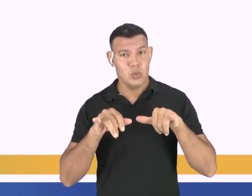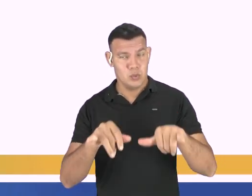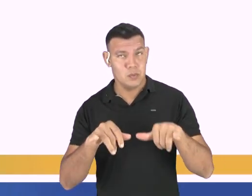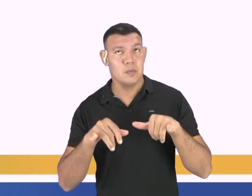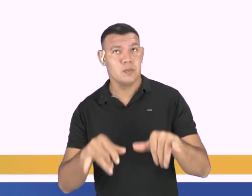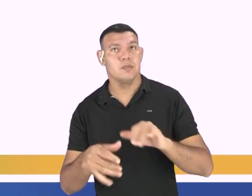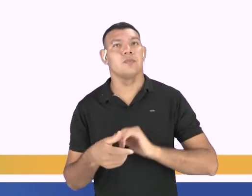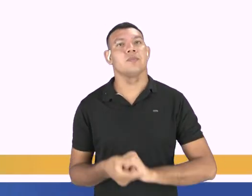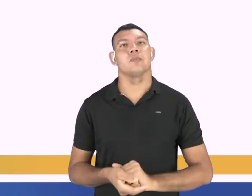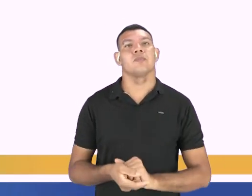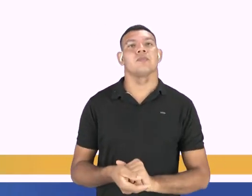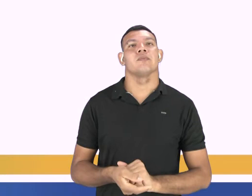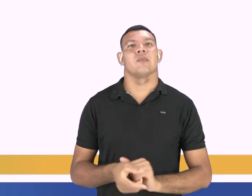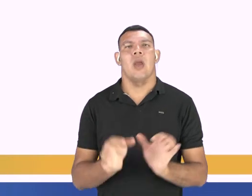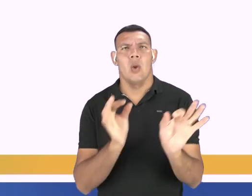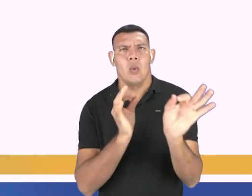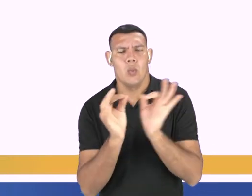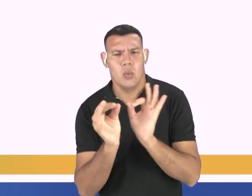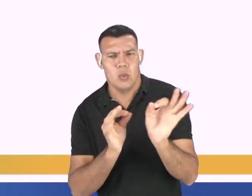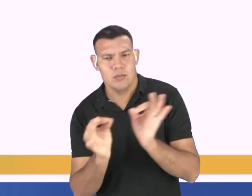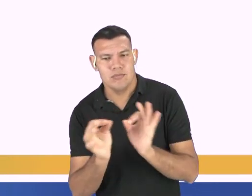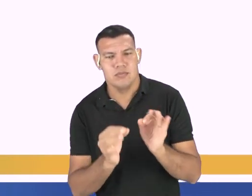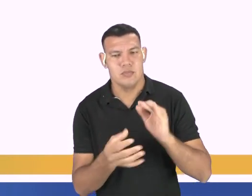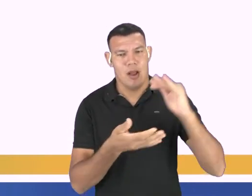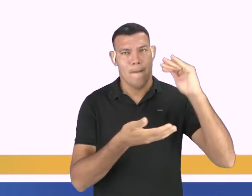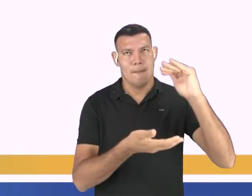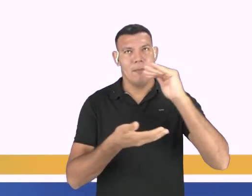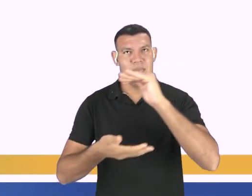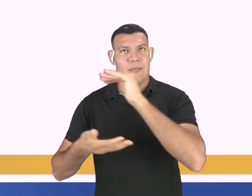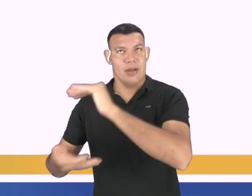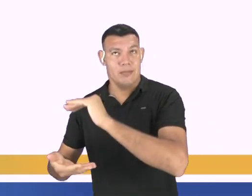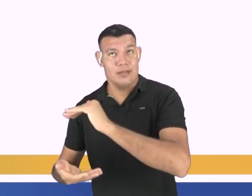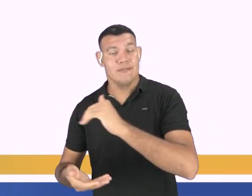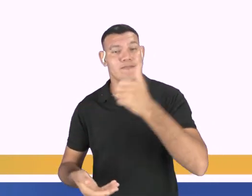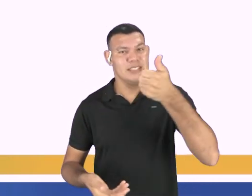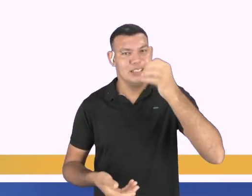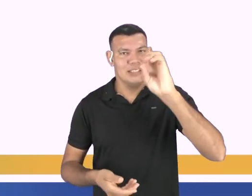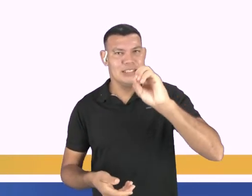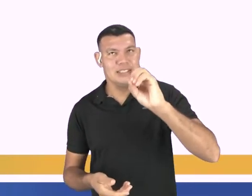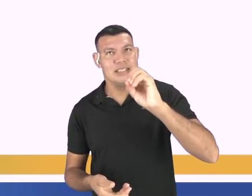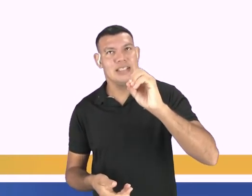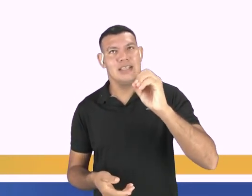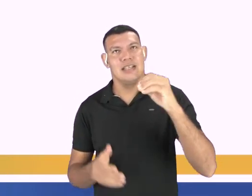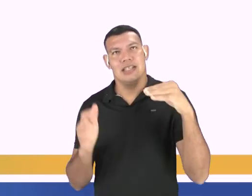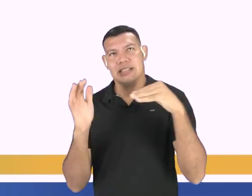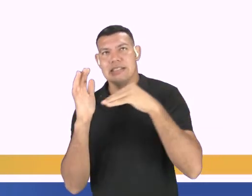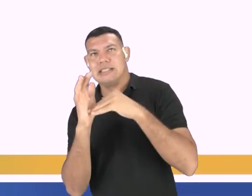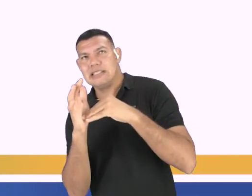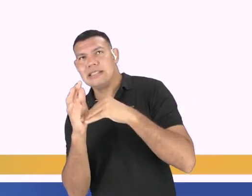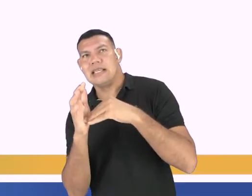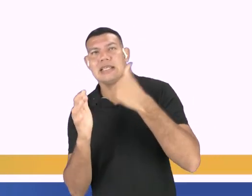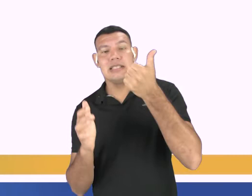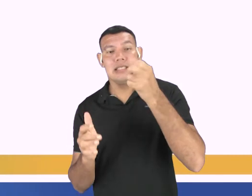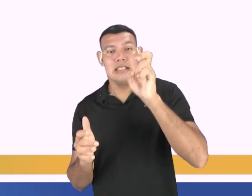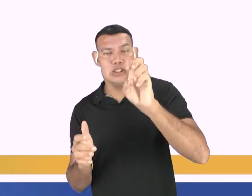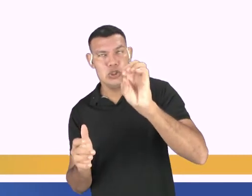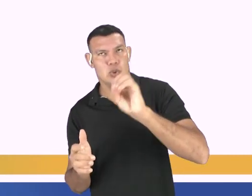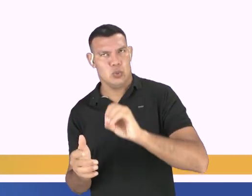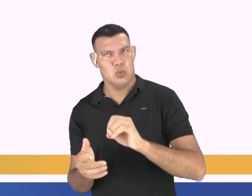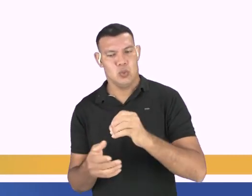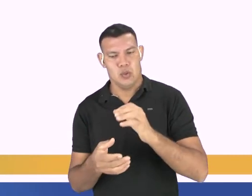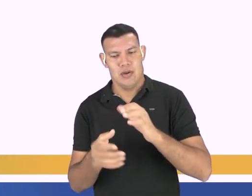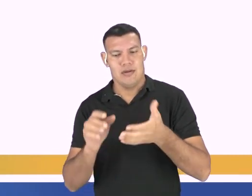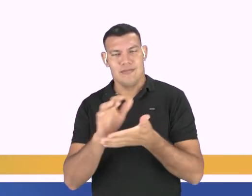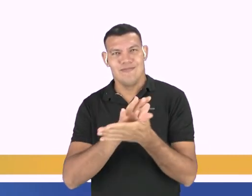150 detergentes de 3 marcas distintas na prateleira de produtos de limpeza. Então, ele vai